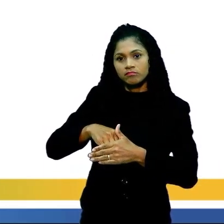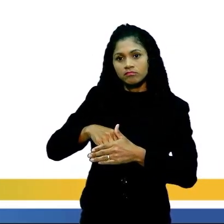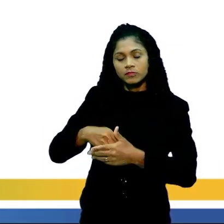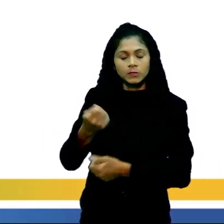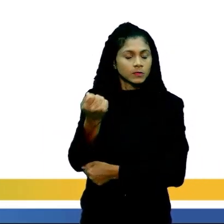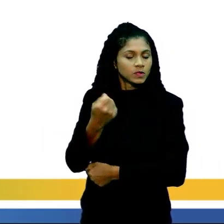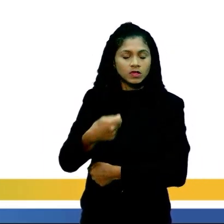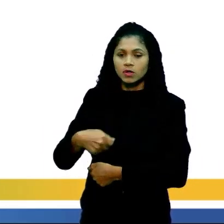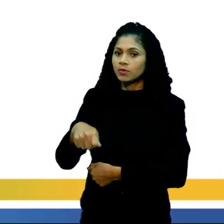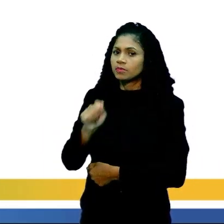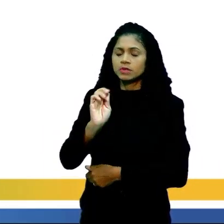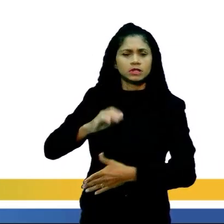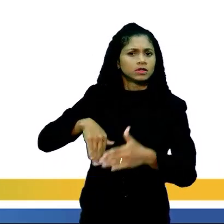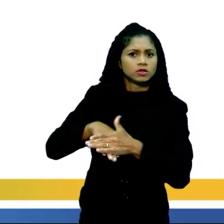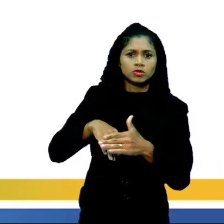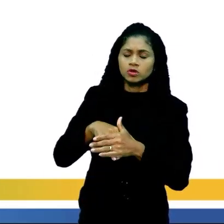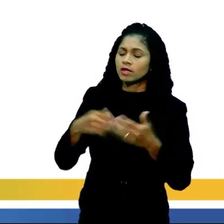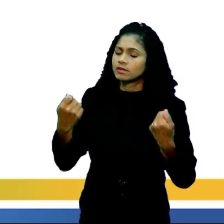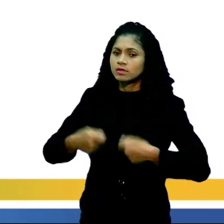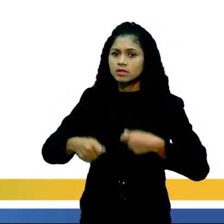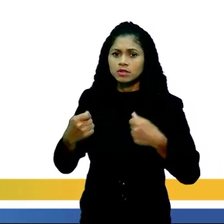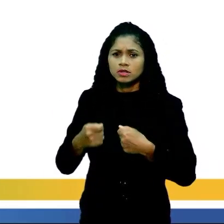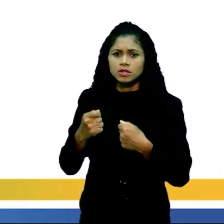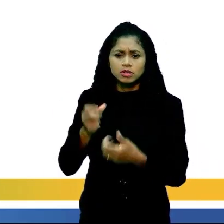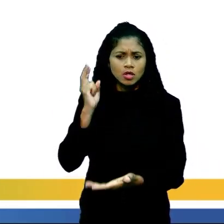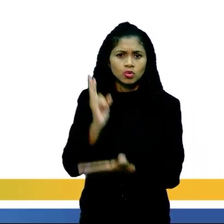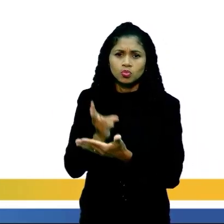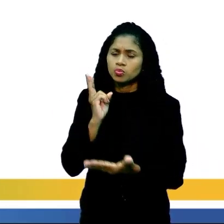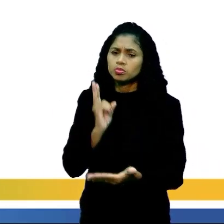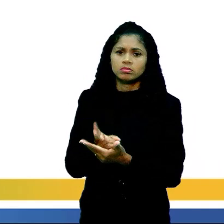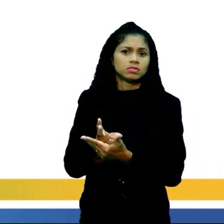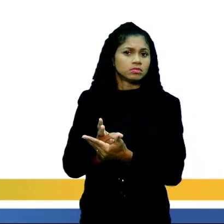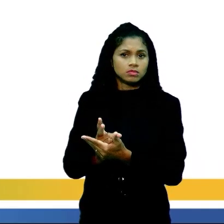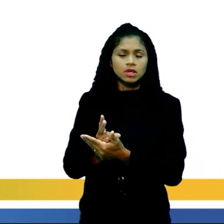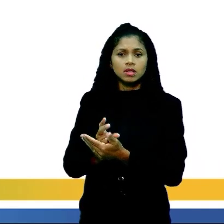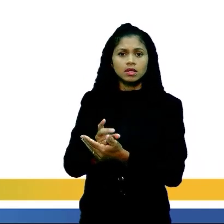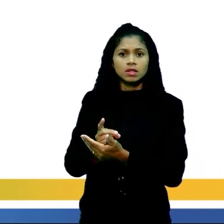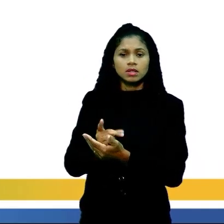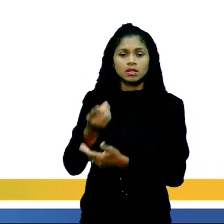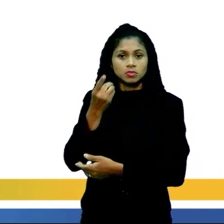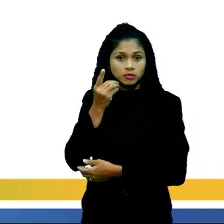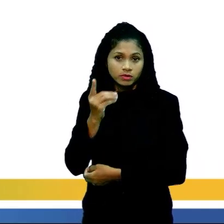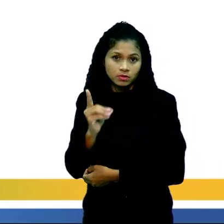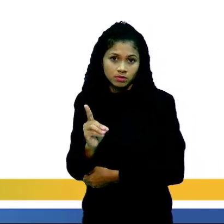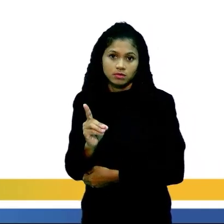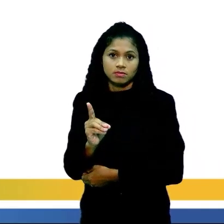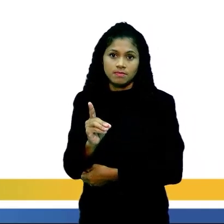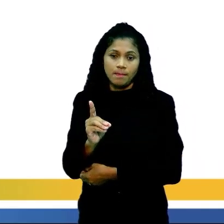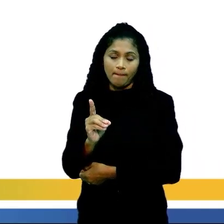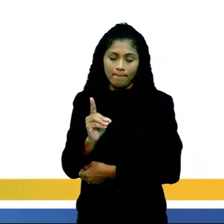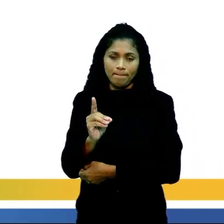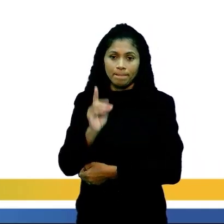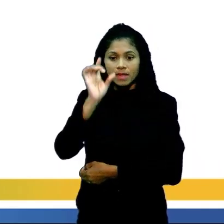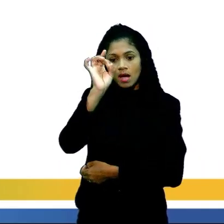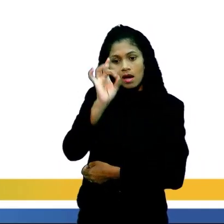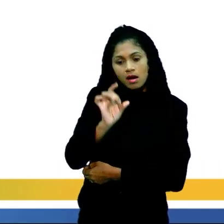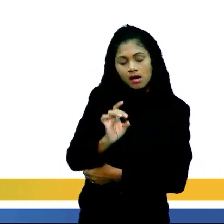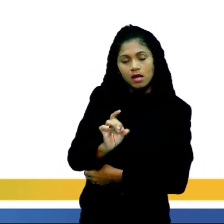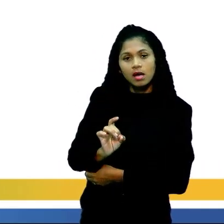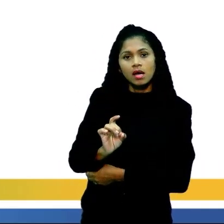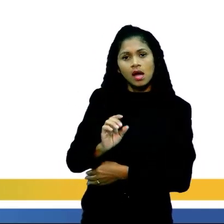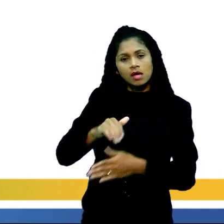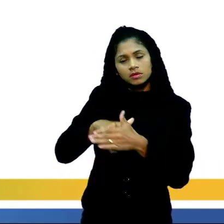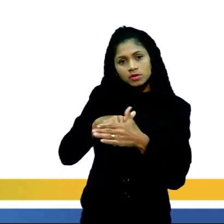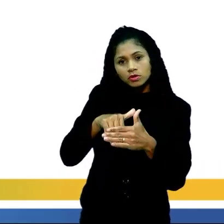jogar necessariamente no mesmo dia. Em cada rodada, como temos 20